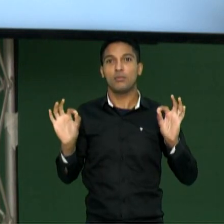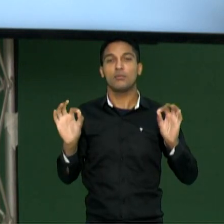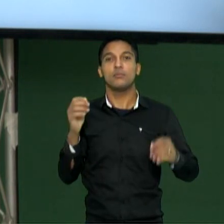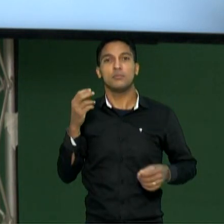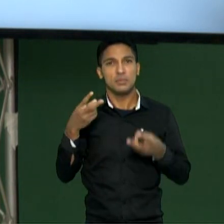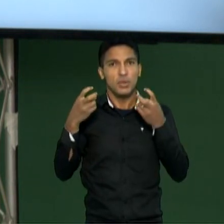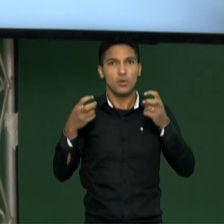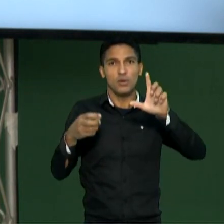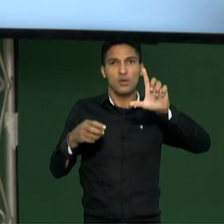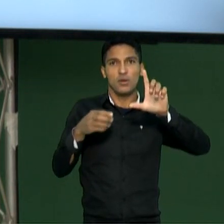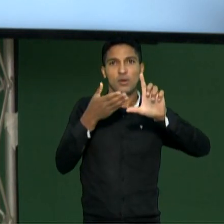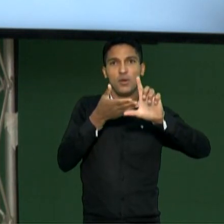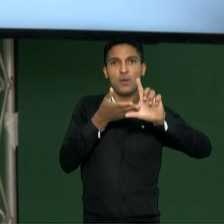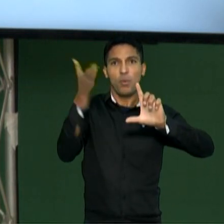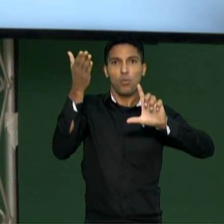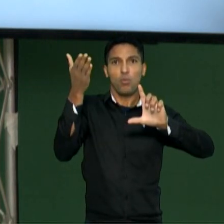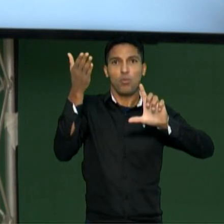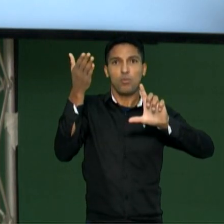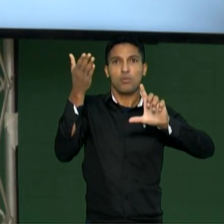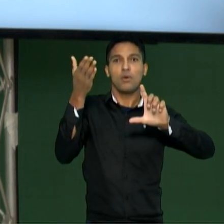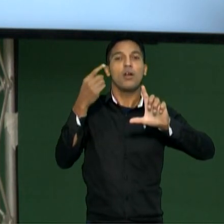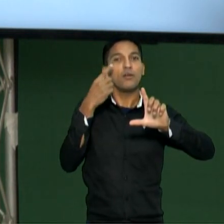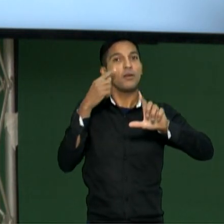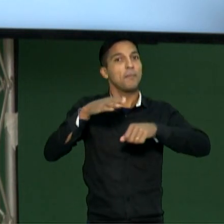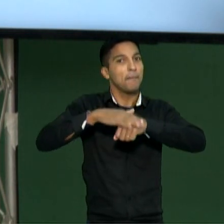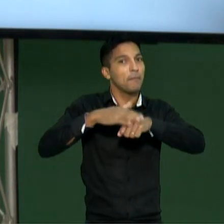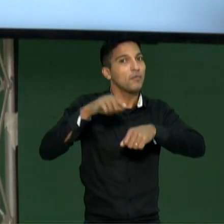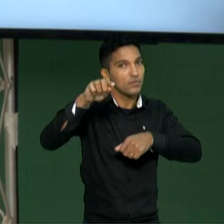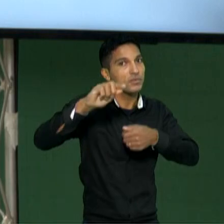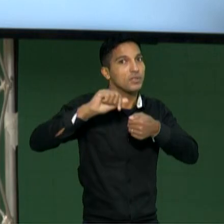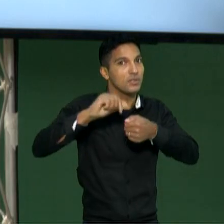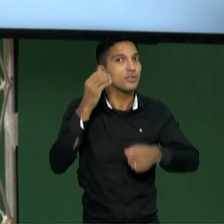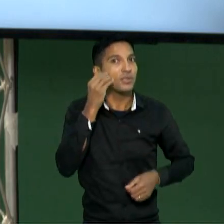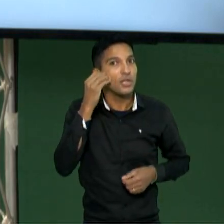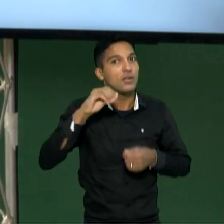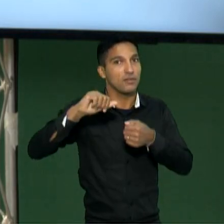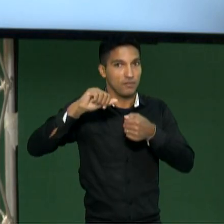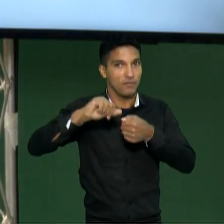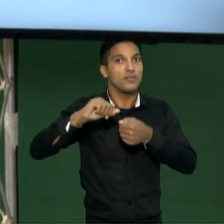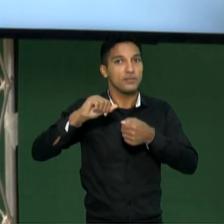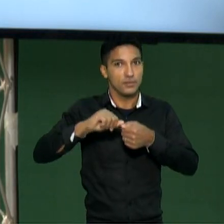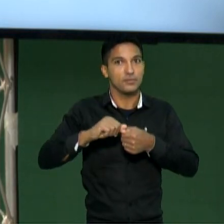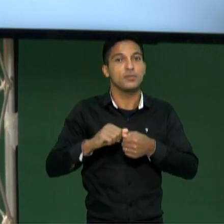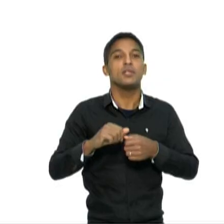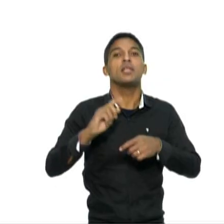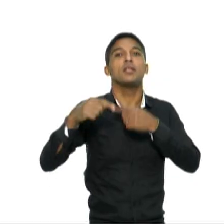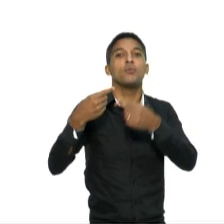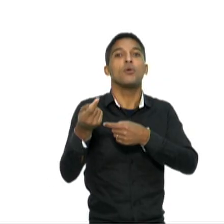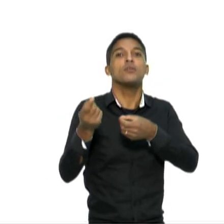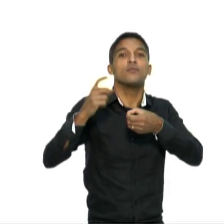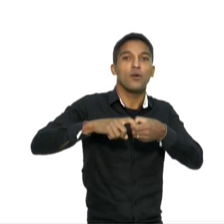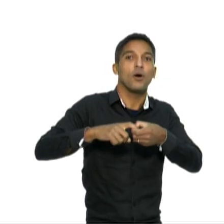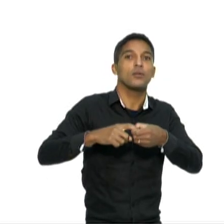alinhados, né, construindo a nossa reta. Mas eu vou dar um tempinho para que vocês tentem fazer e já volto com a solução.